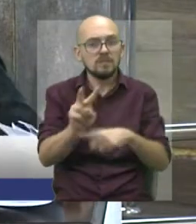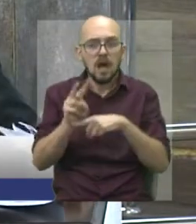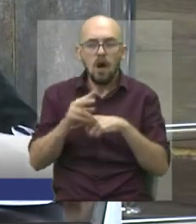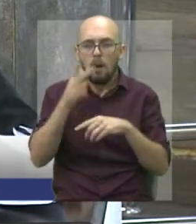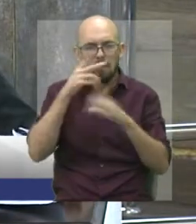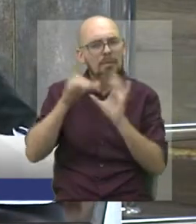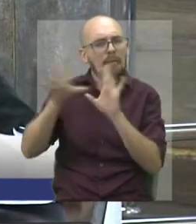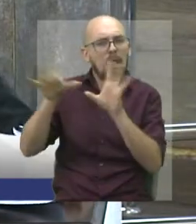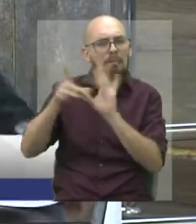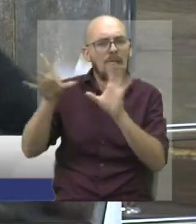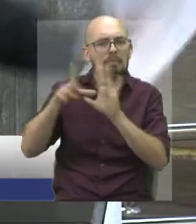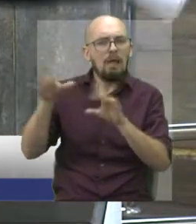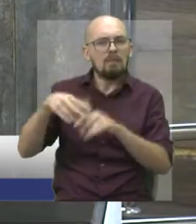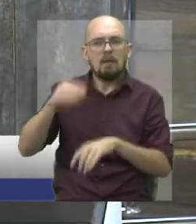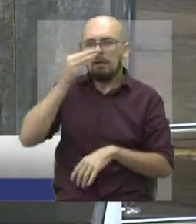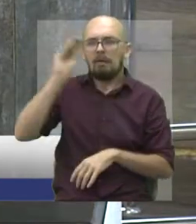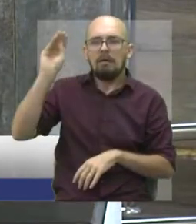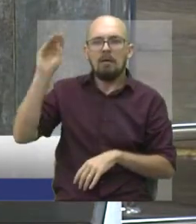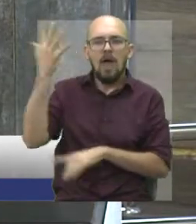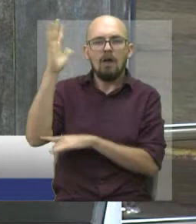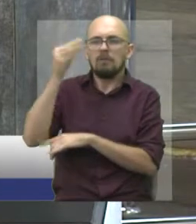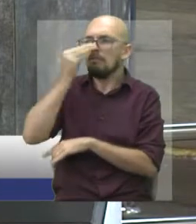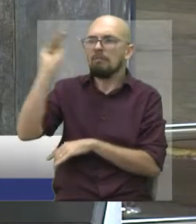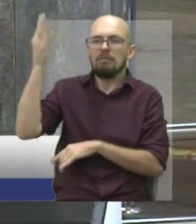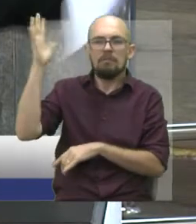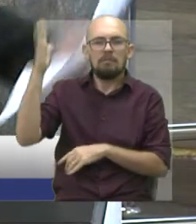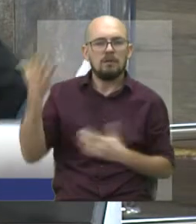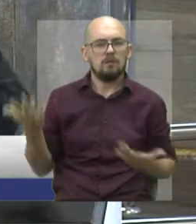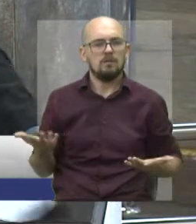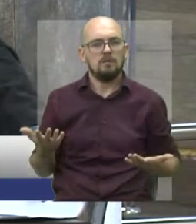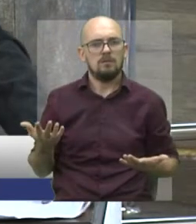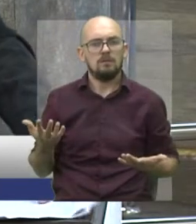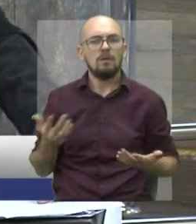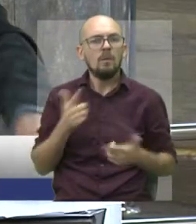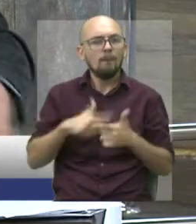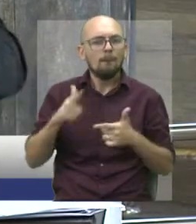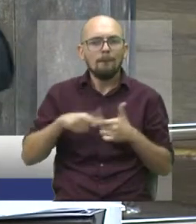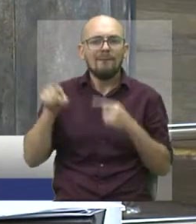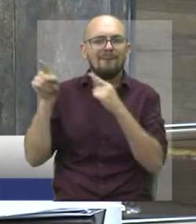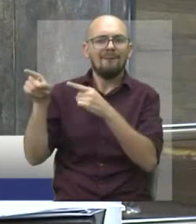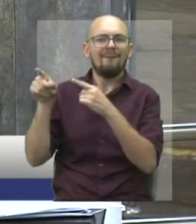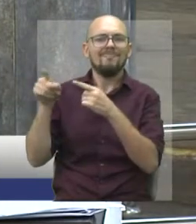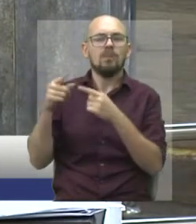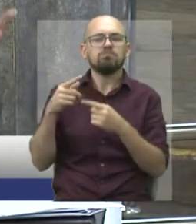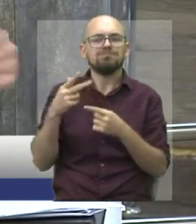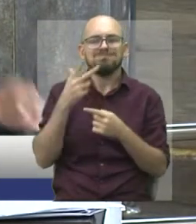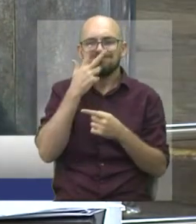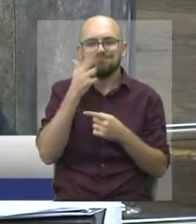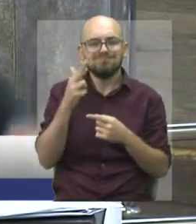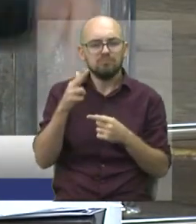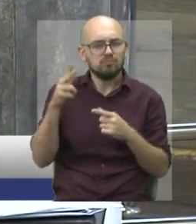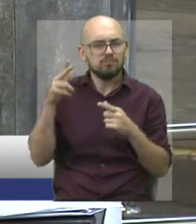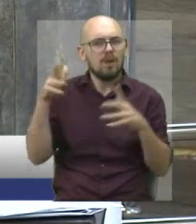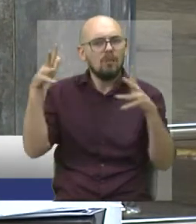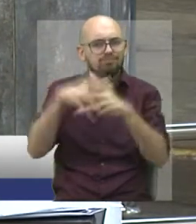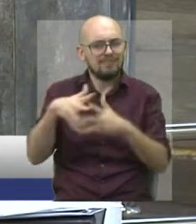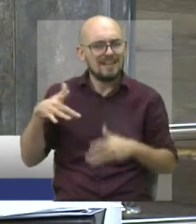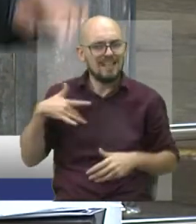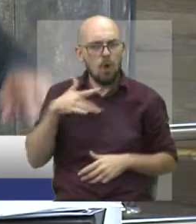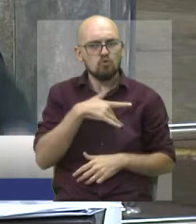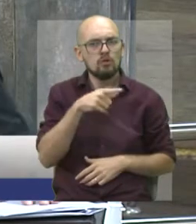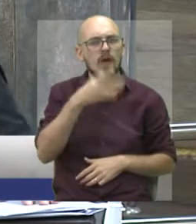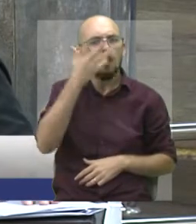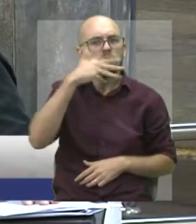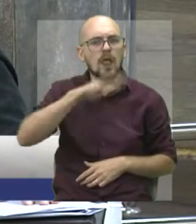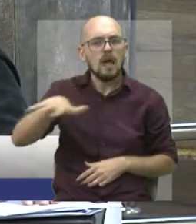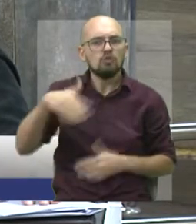dará. Esse problema aí não tem, não vai afetar a saúde das crianças que aí